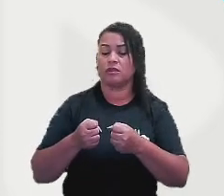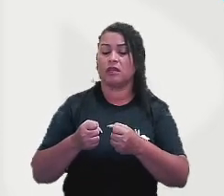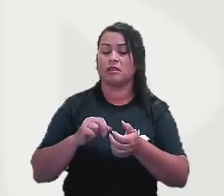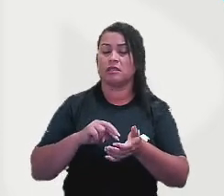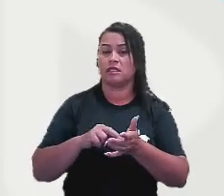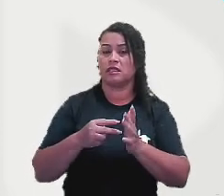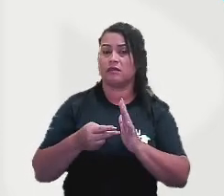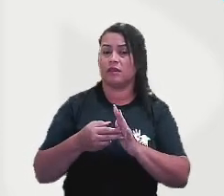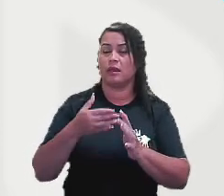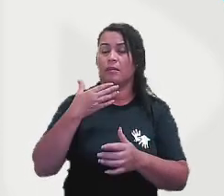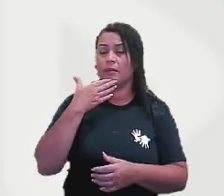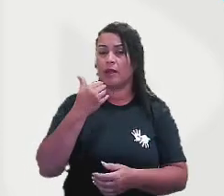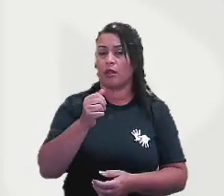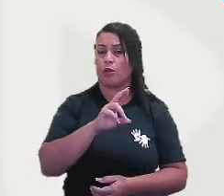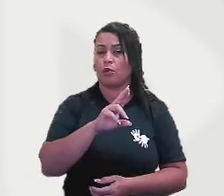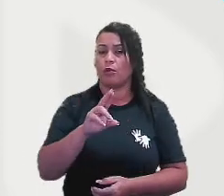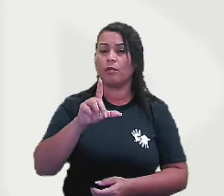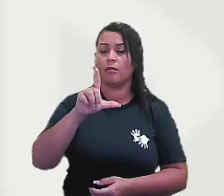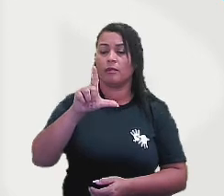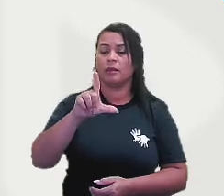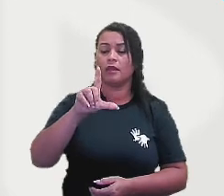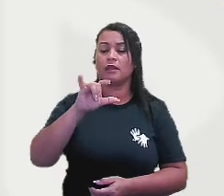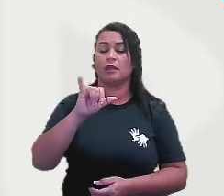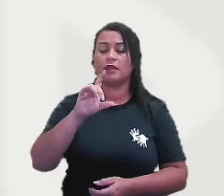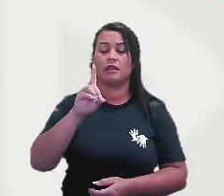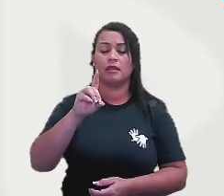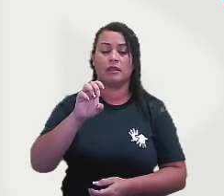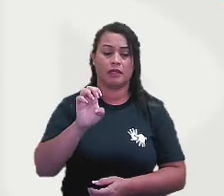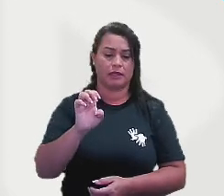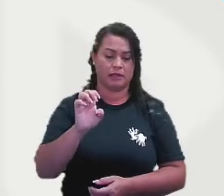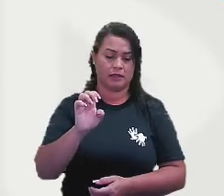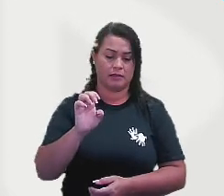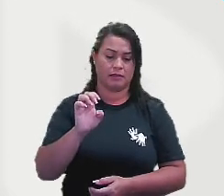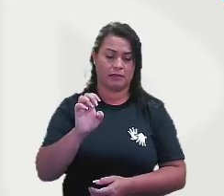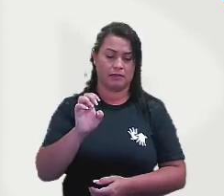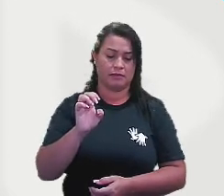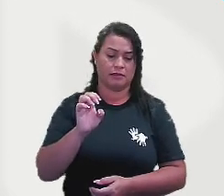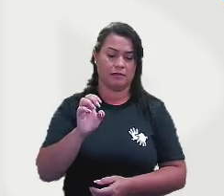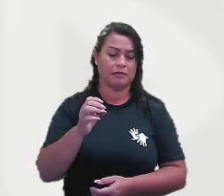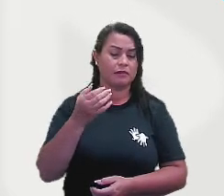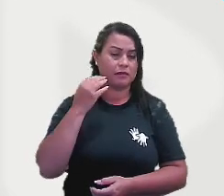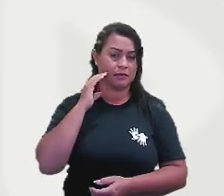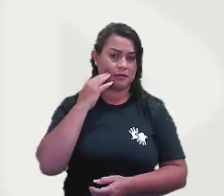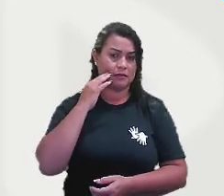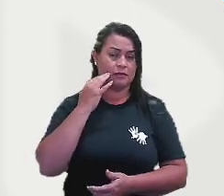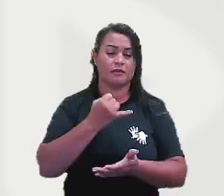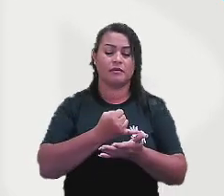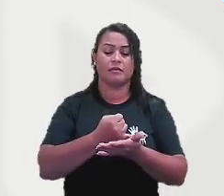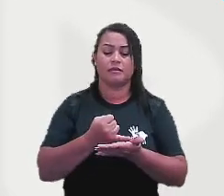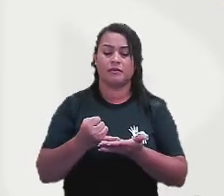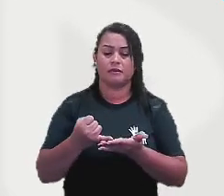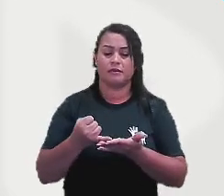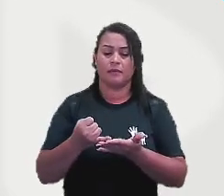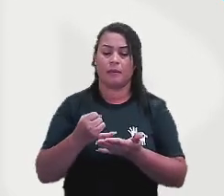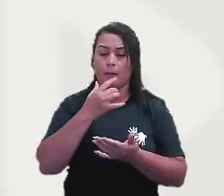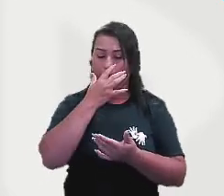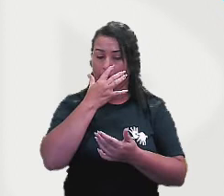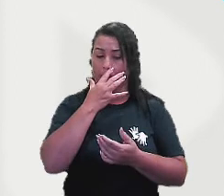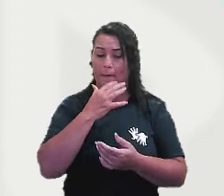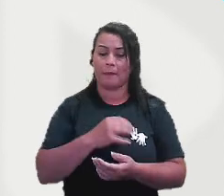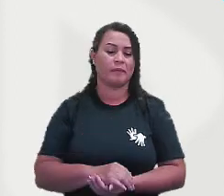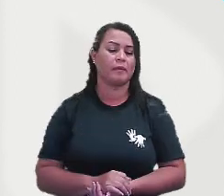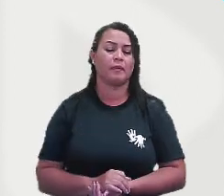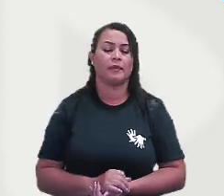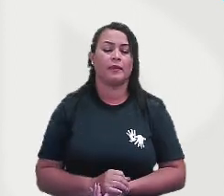a palavra lead, tá? Olha aí, destacado. Seria isso aí, a introdução, tá? E o corpo